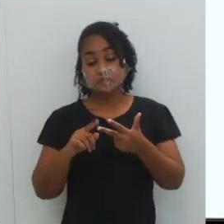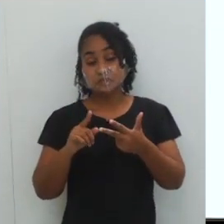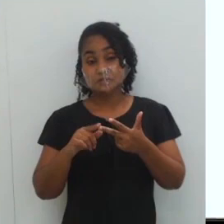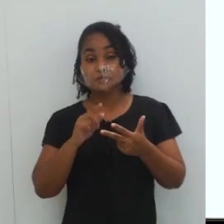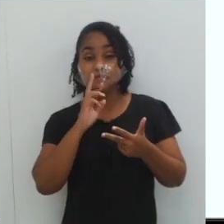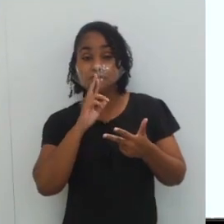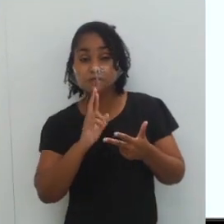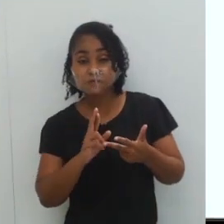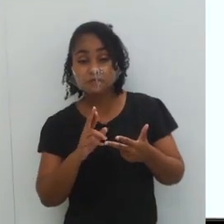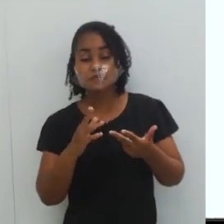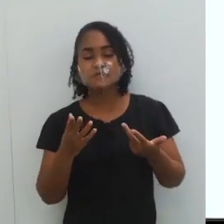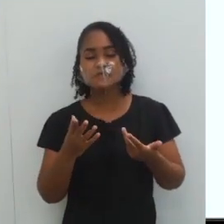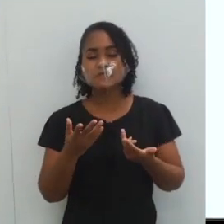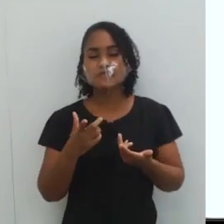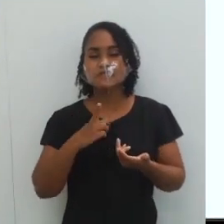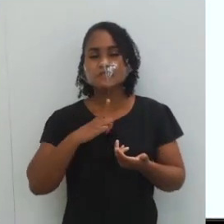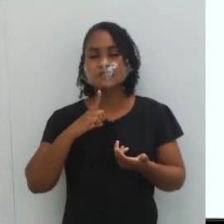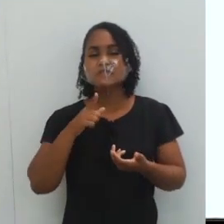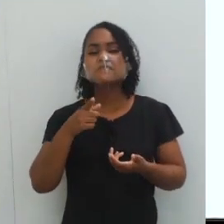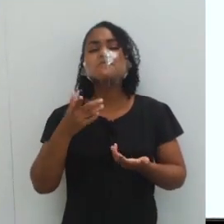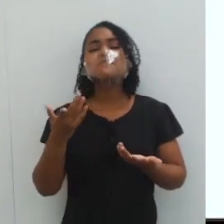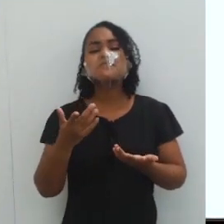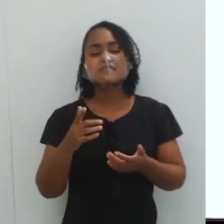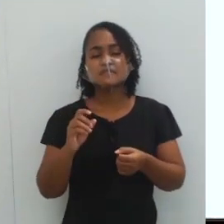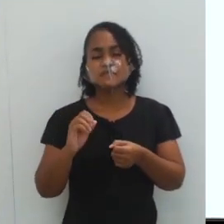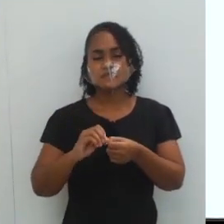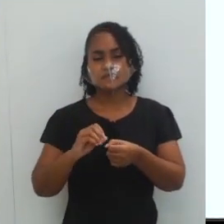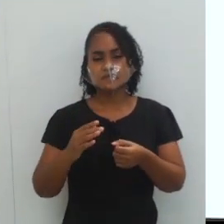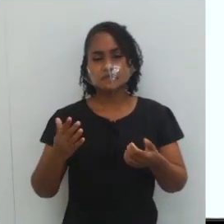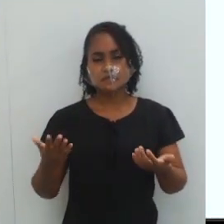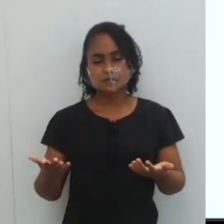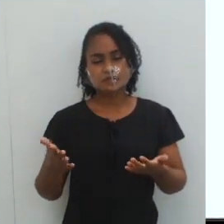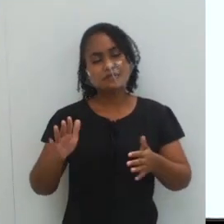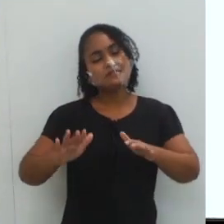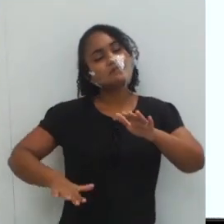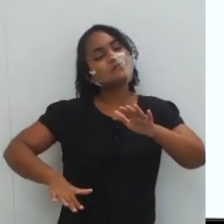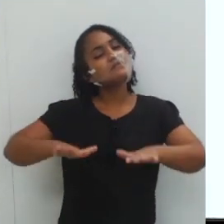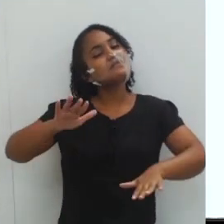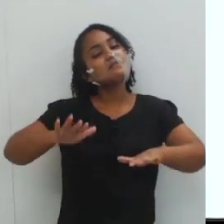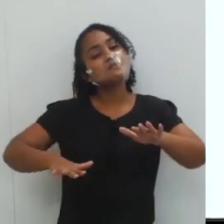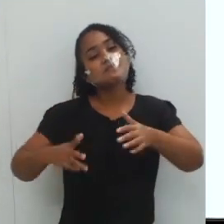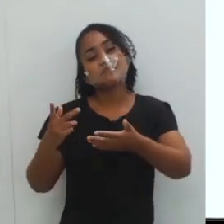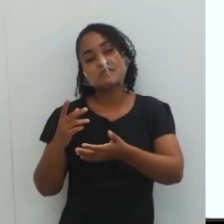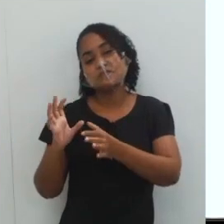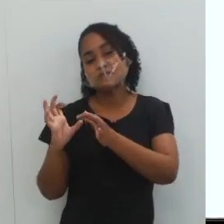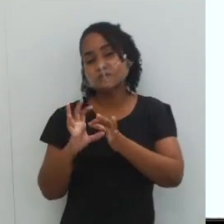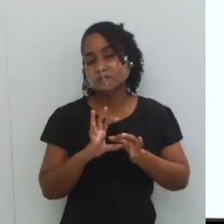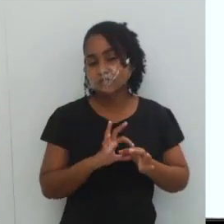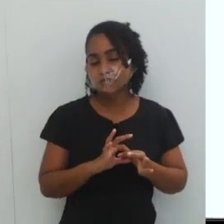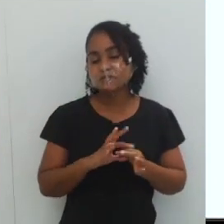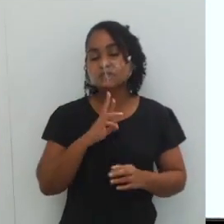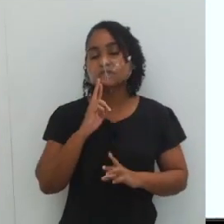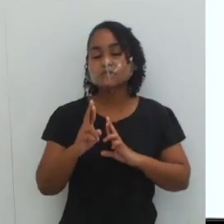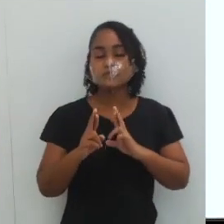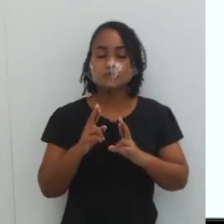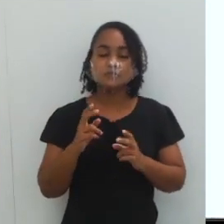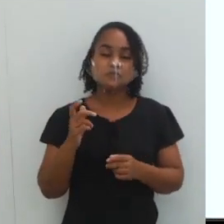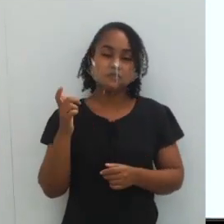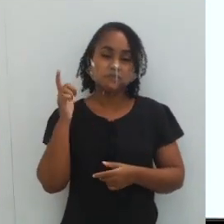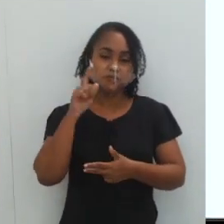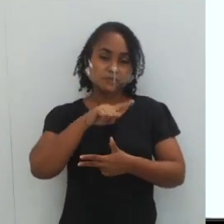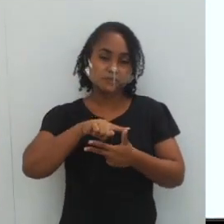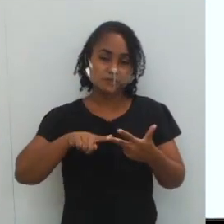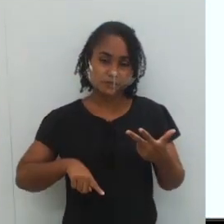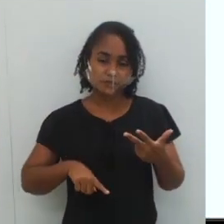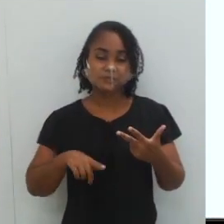o terceiro, what were you doing? O que você estava fazendo? E aí depende muito da situação a resposta para